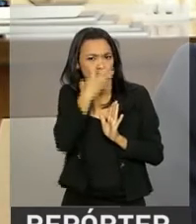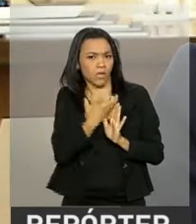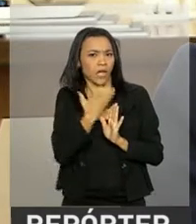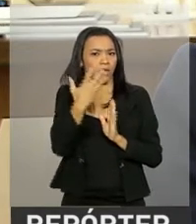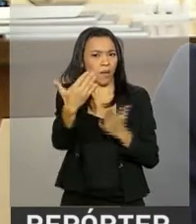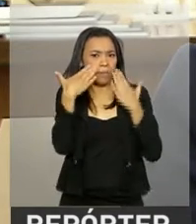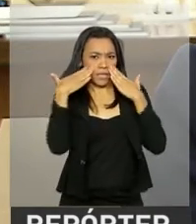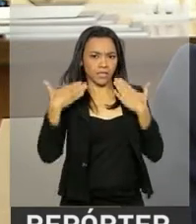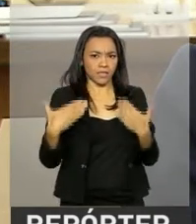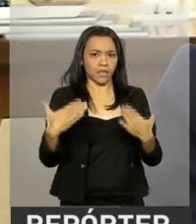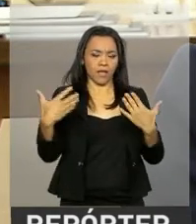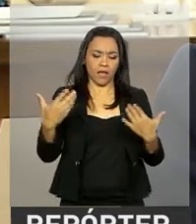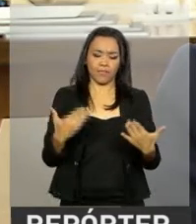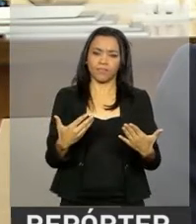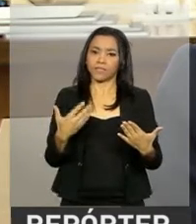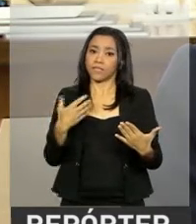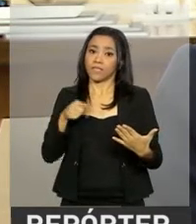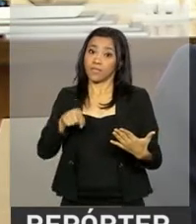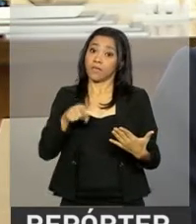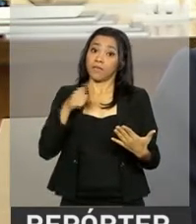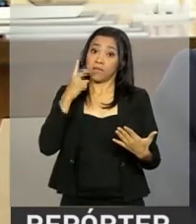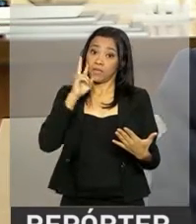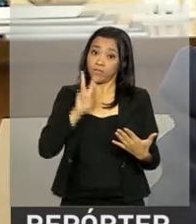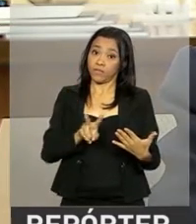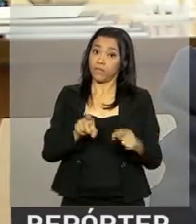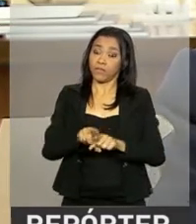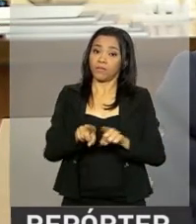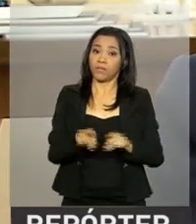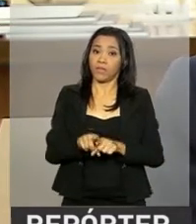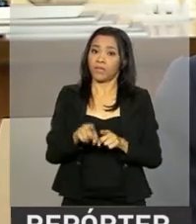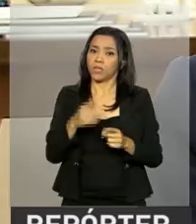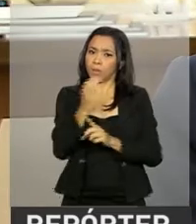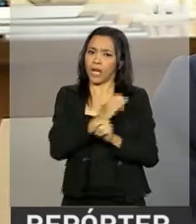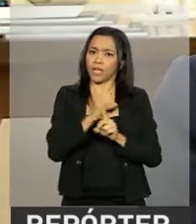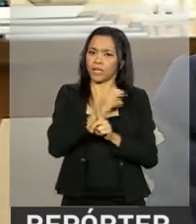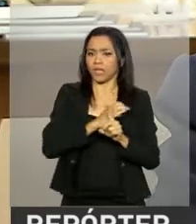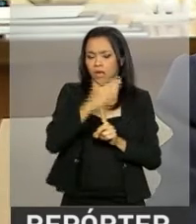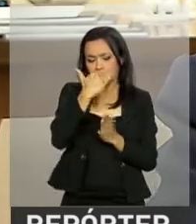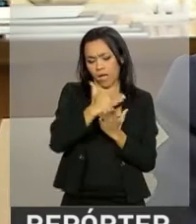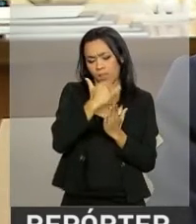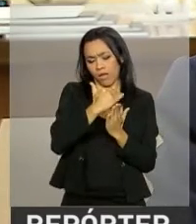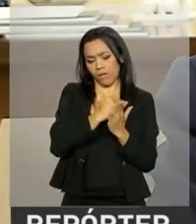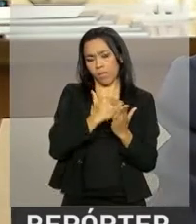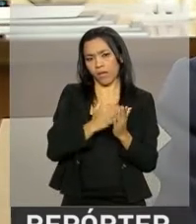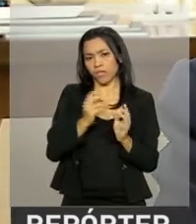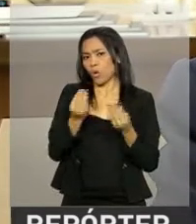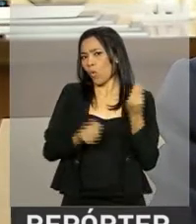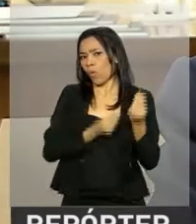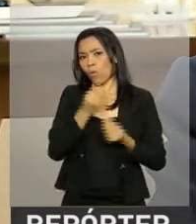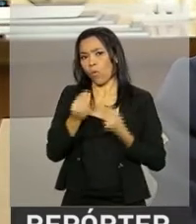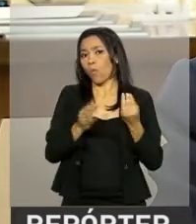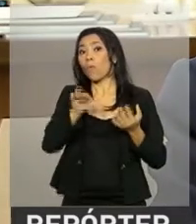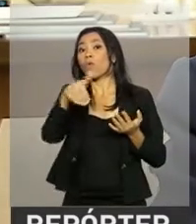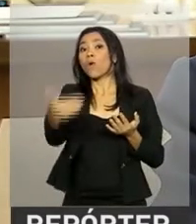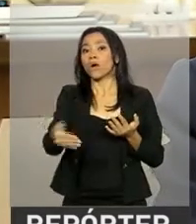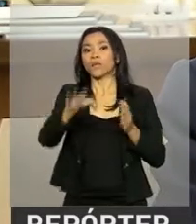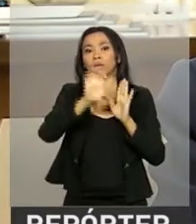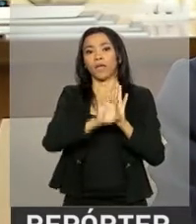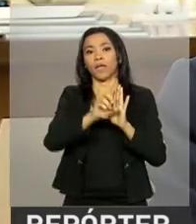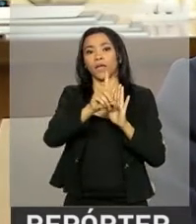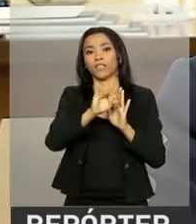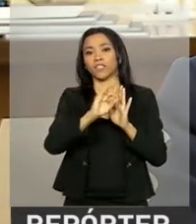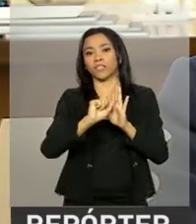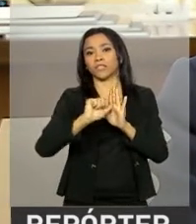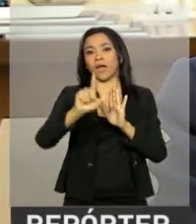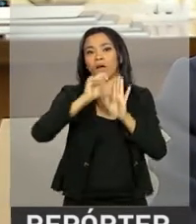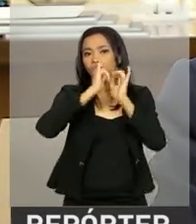nós apresentamos para dar previsibilidade um calendário de quando os editais serão publicados